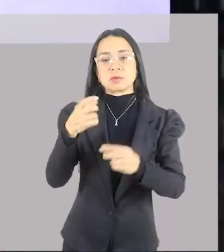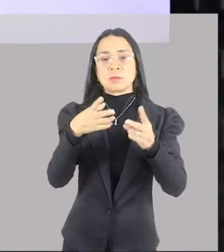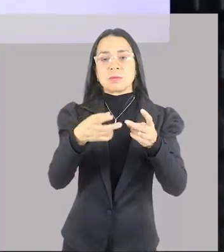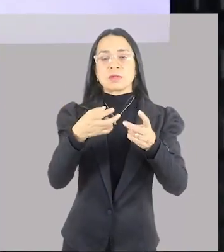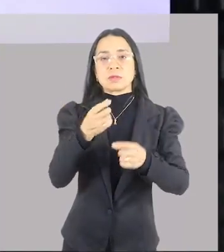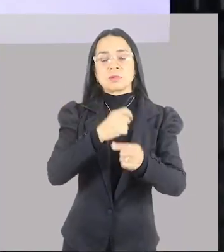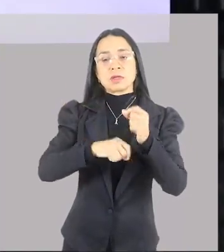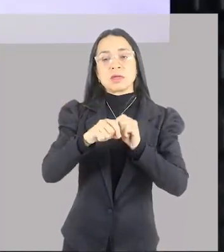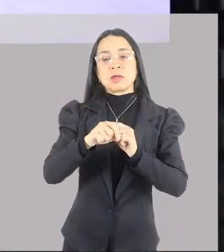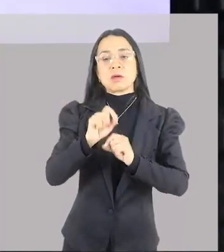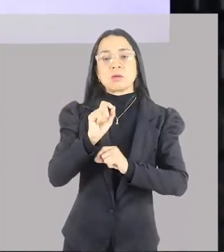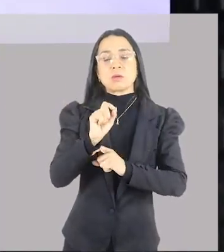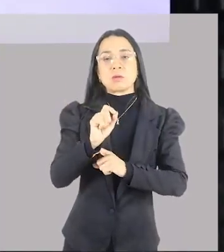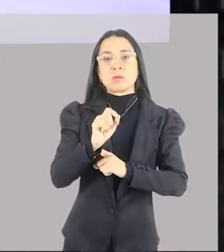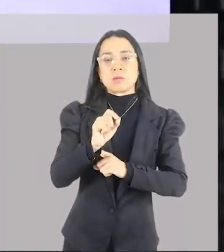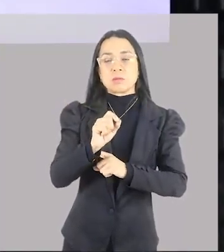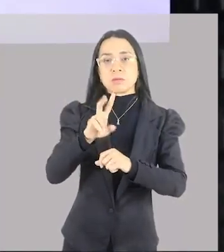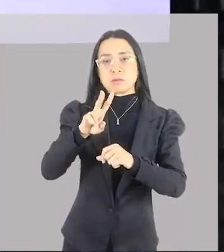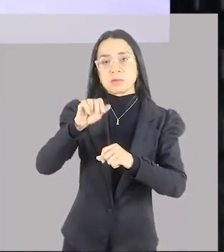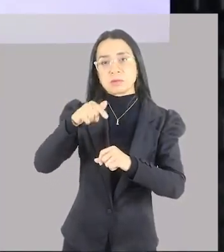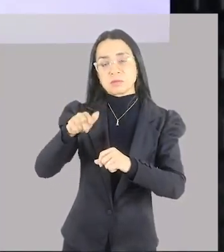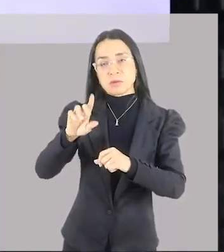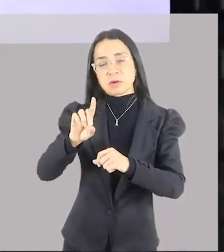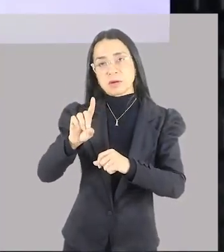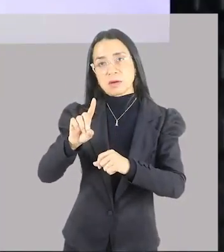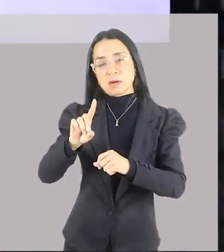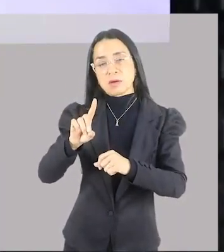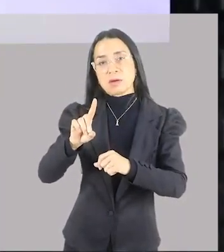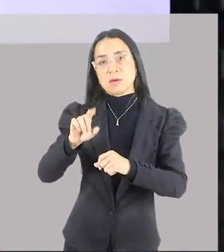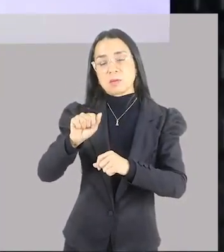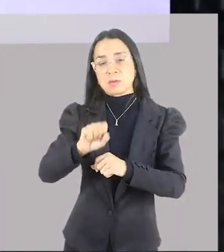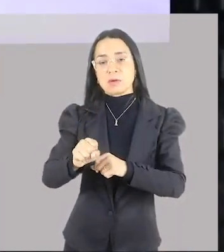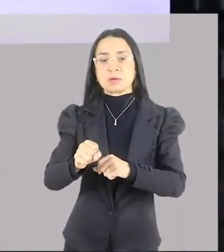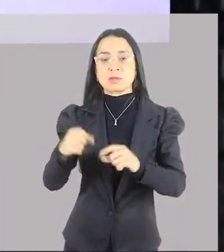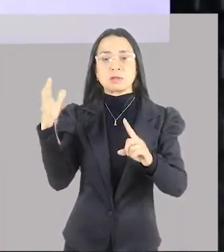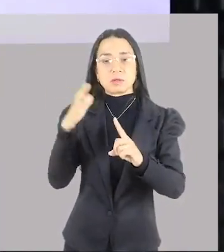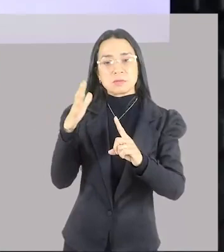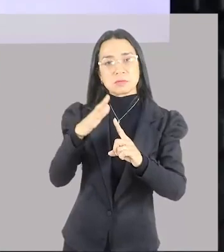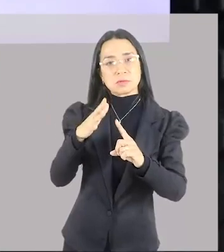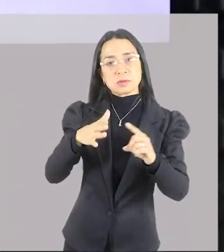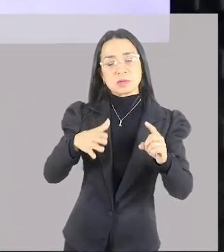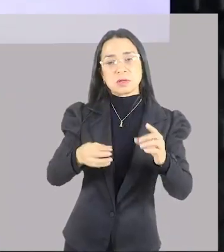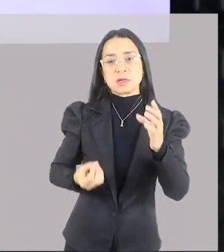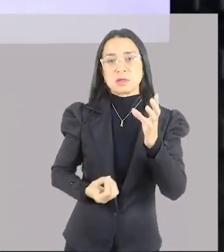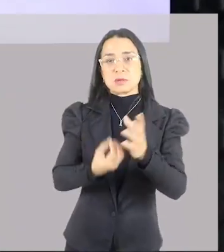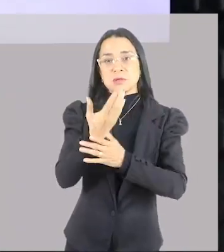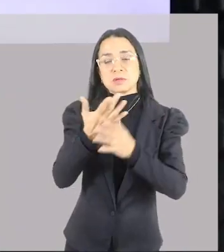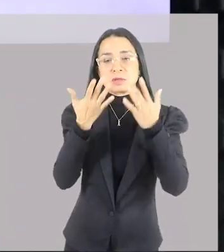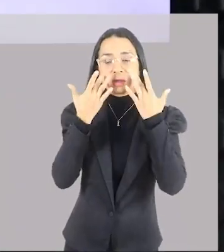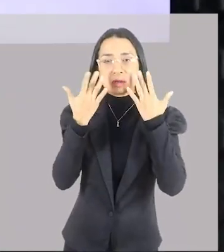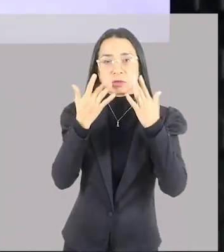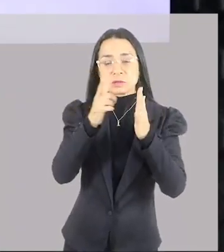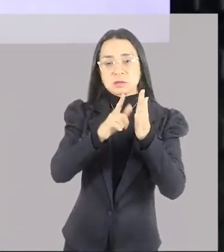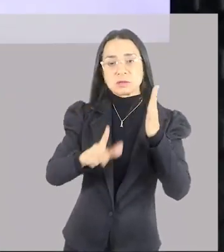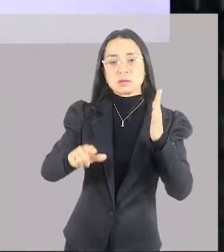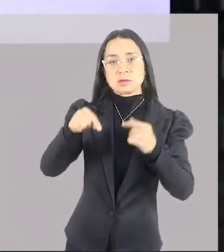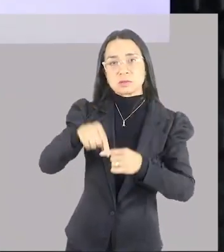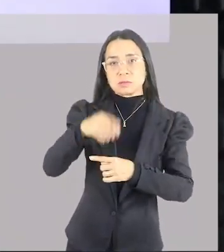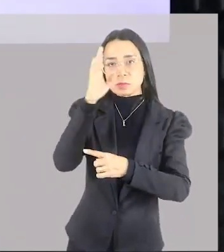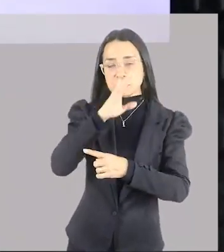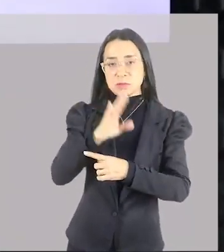como essas vanguardas elas vão influenciar as produções artísticas literárias do Brasil, principalmente